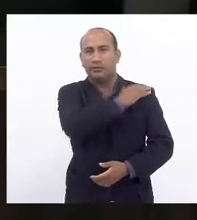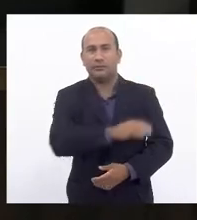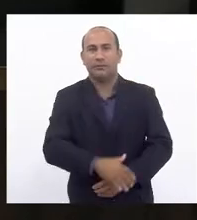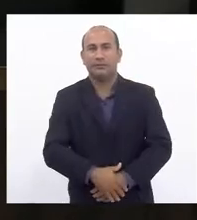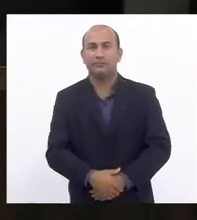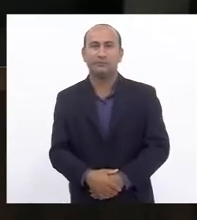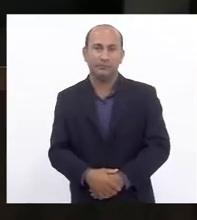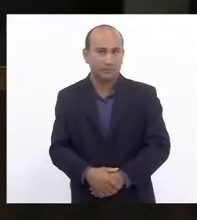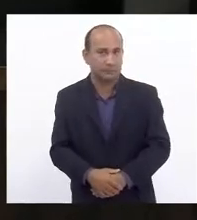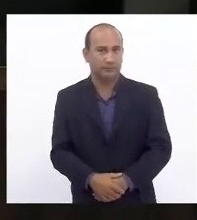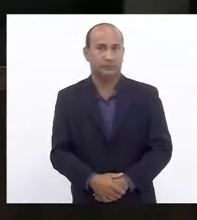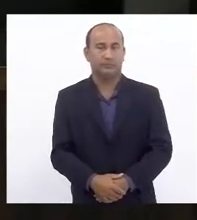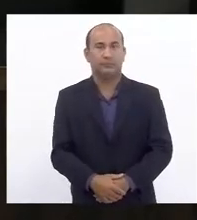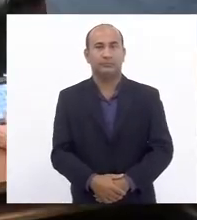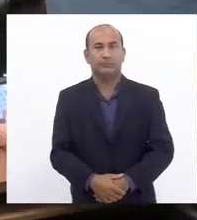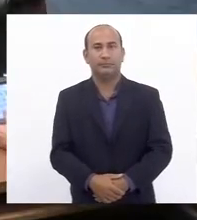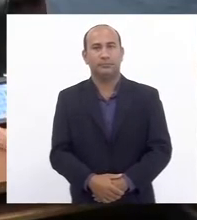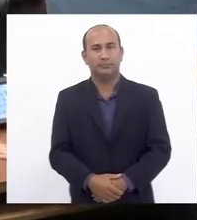Aê!